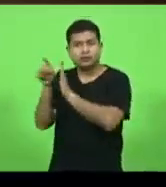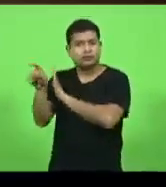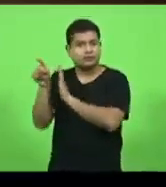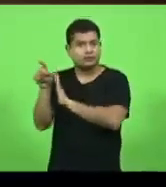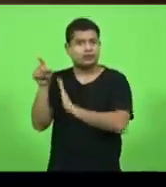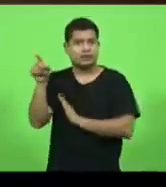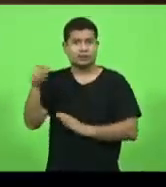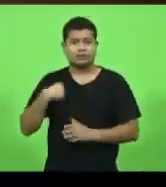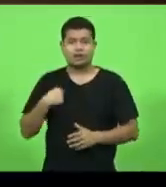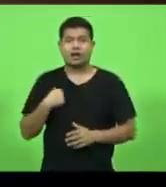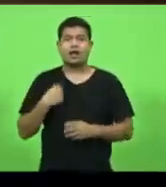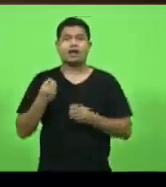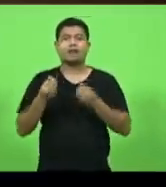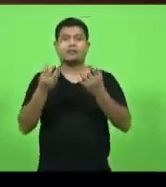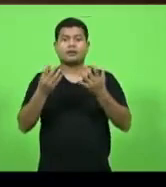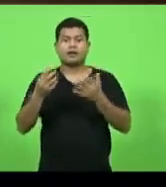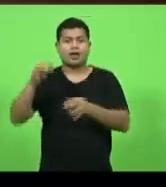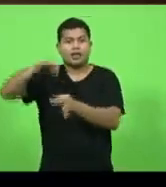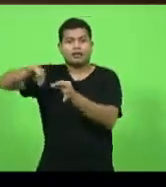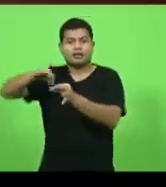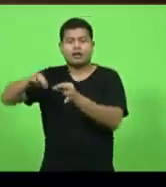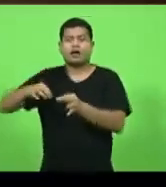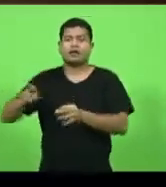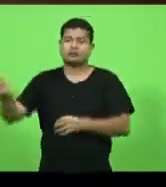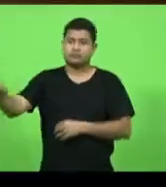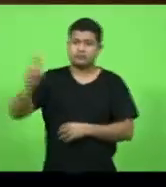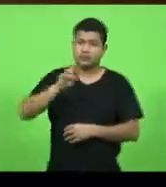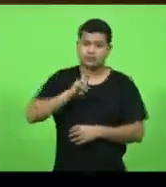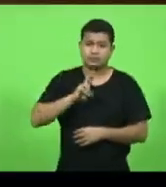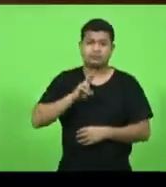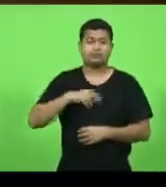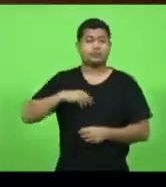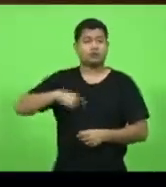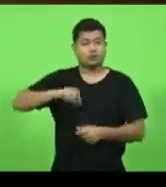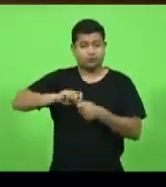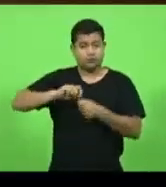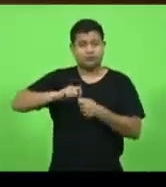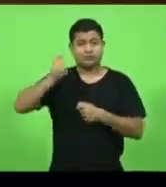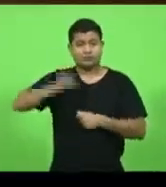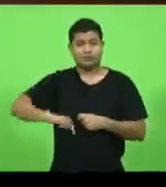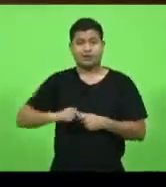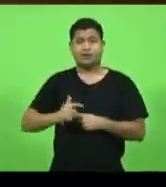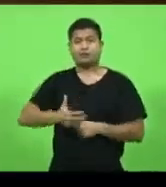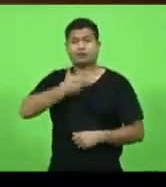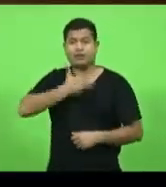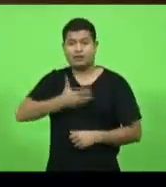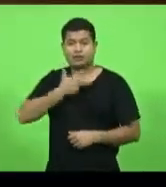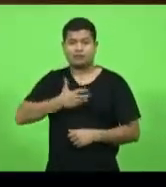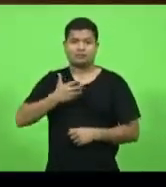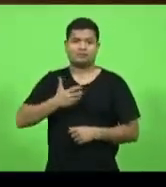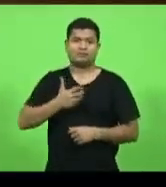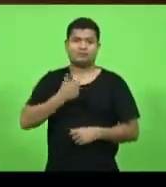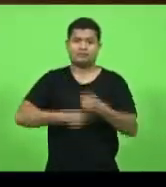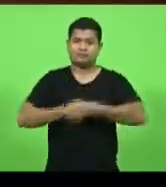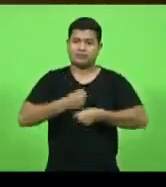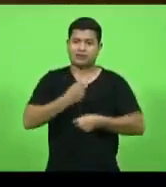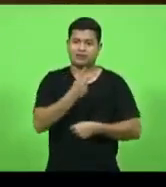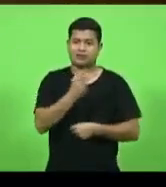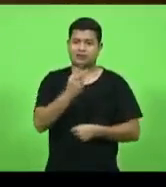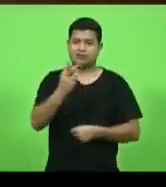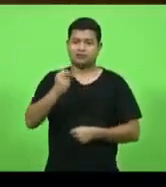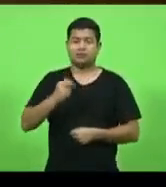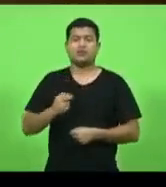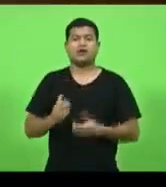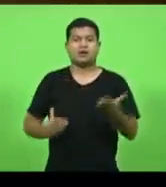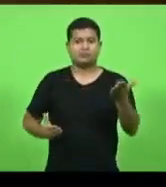o posicionamento das entidades. Fizemos isso em dezembro do ano passado, de novo, aprovado por